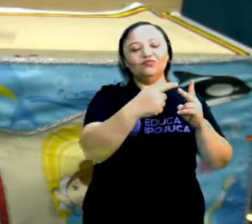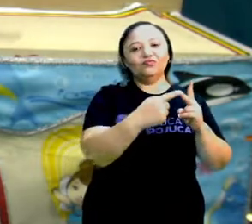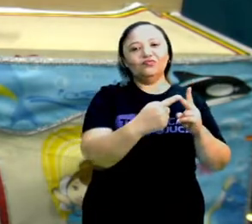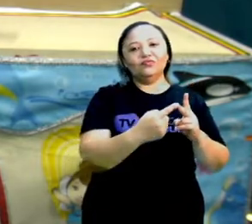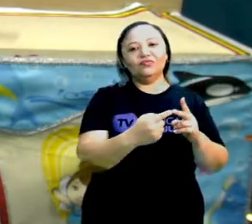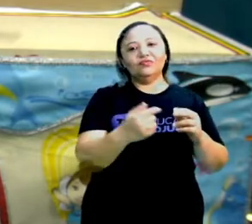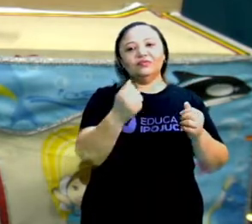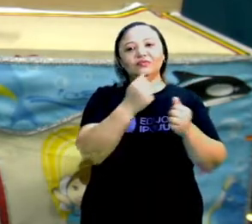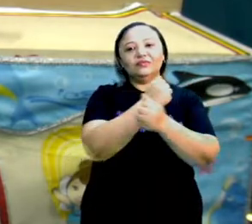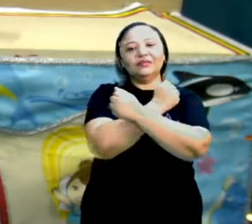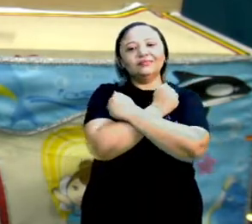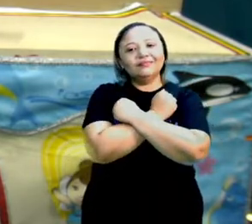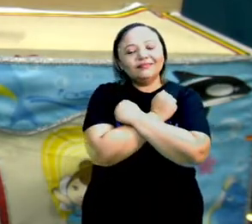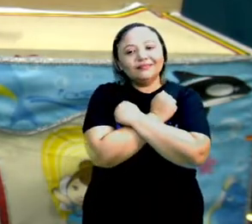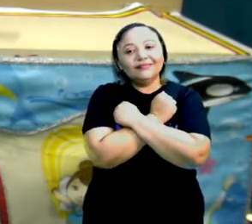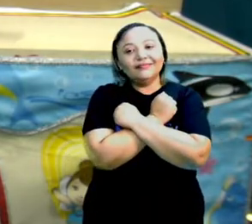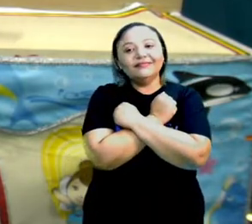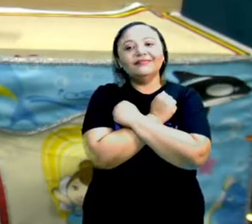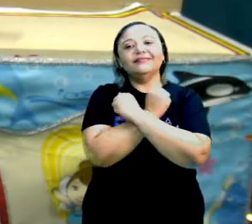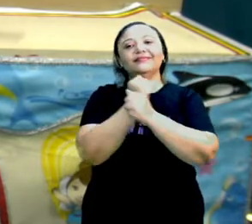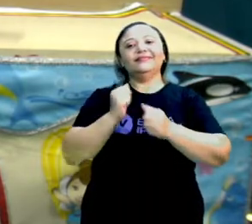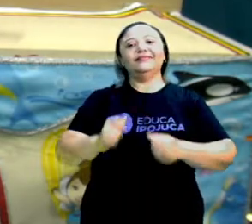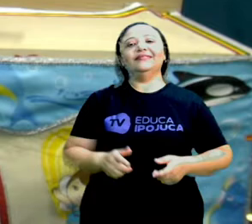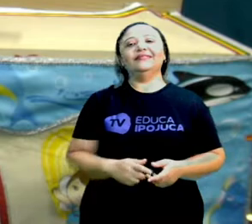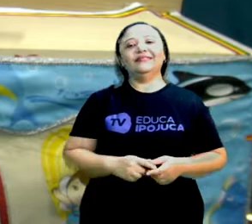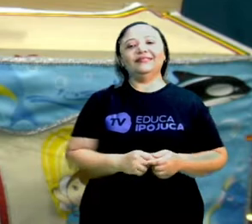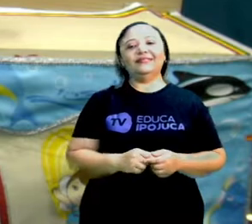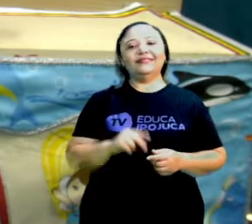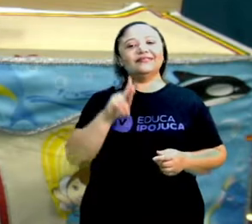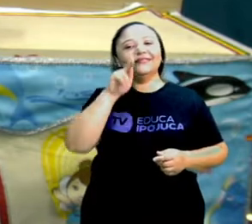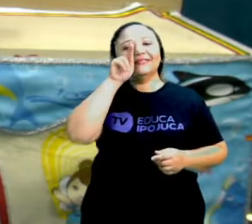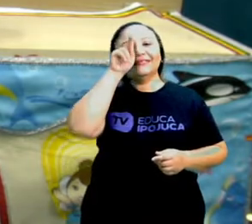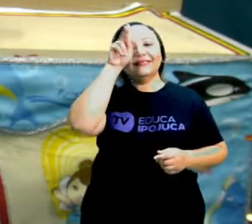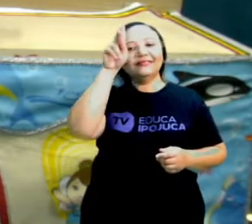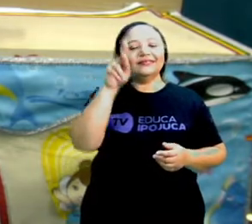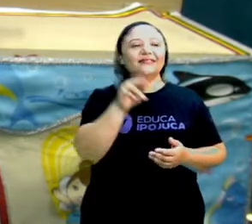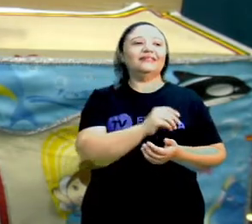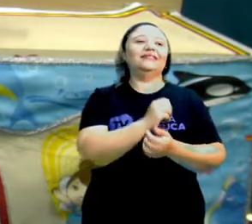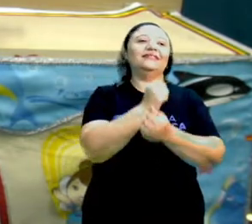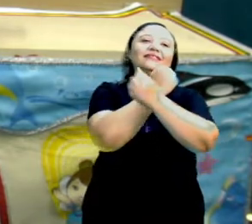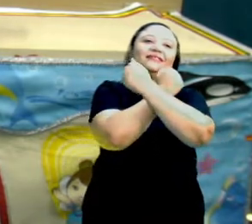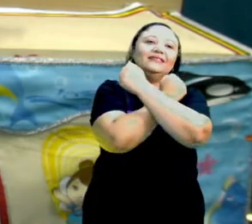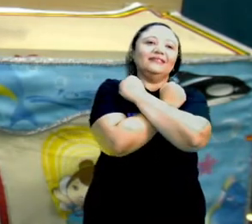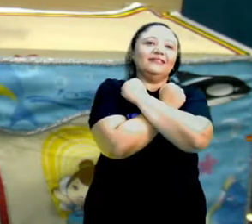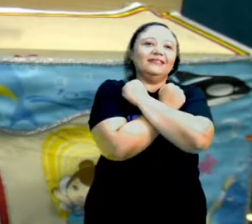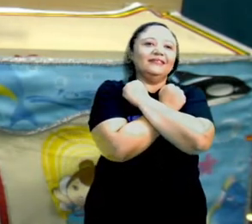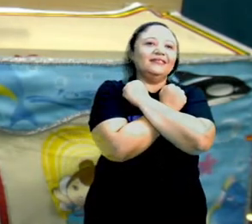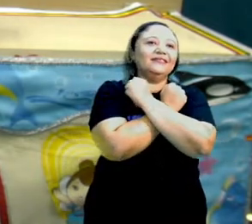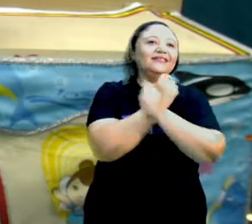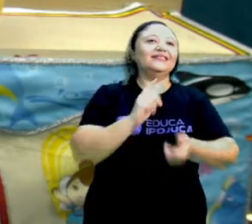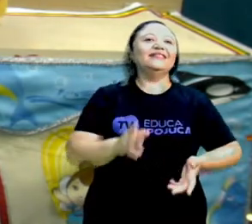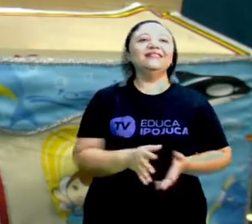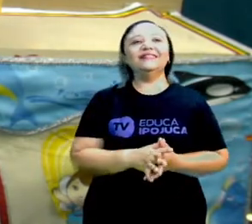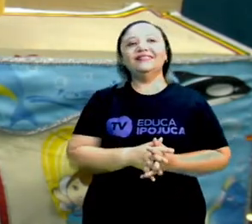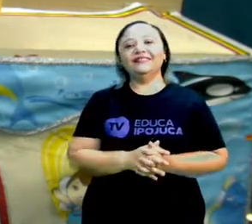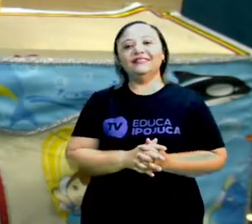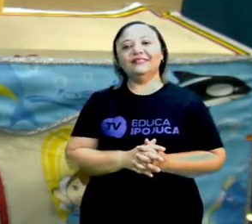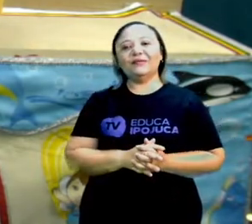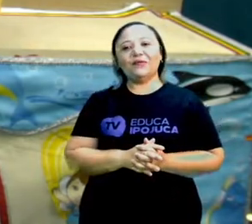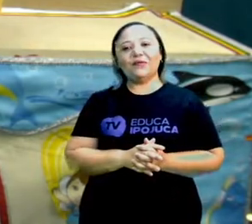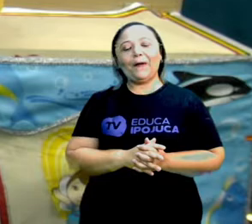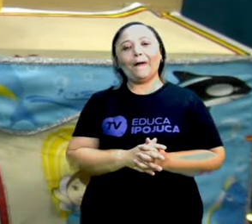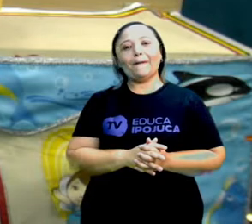se abraçaram tão forte, Leiturinha, tão forte. Eita, é bom demais. Se abraçaram.